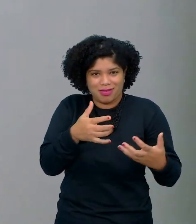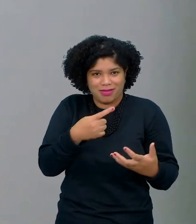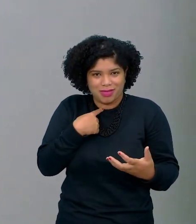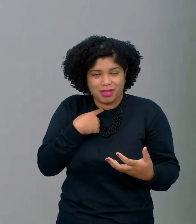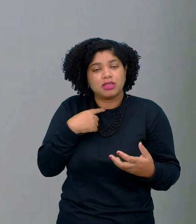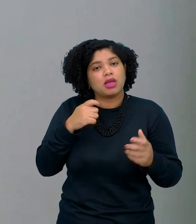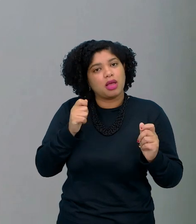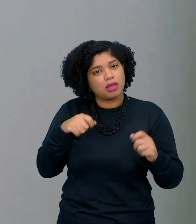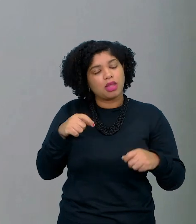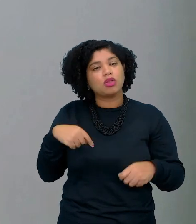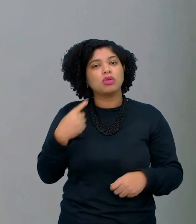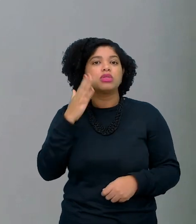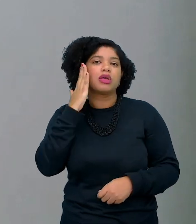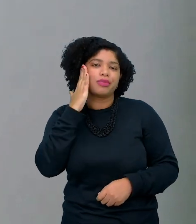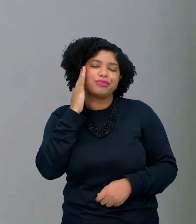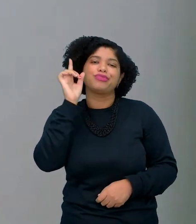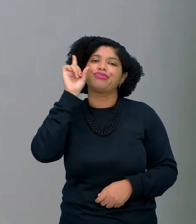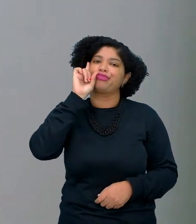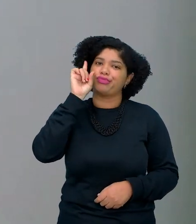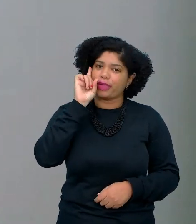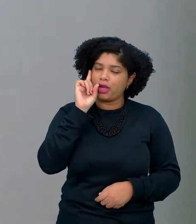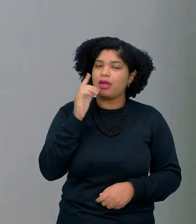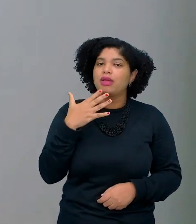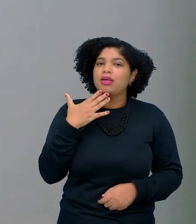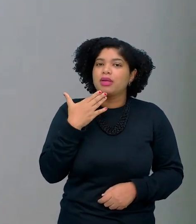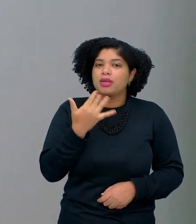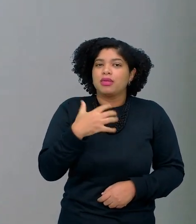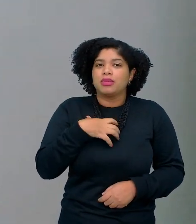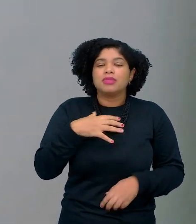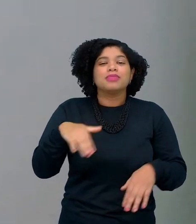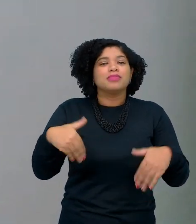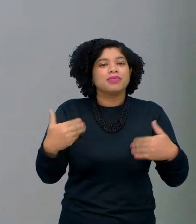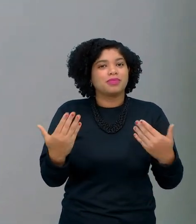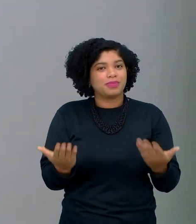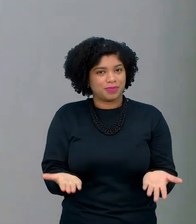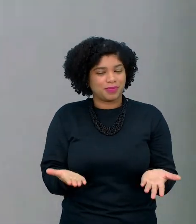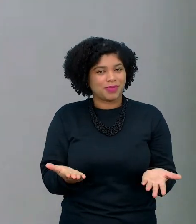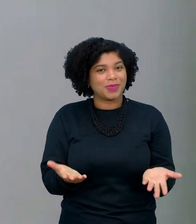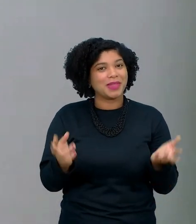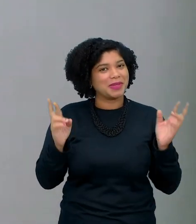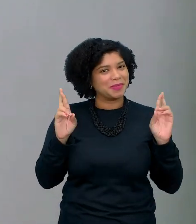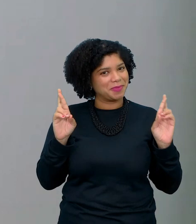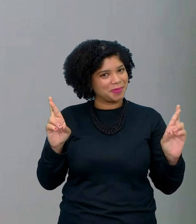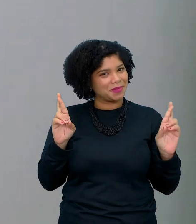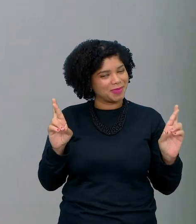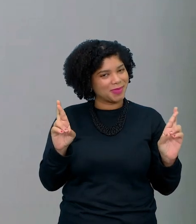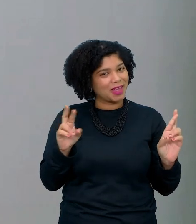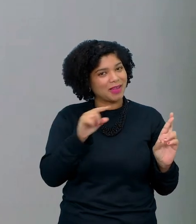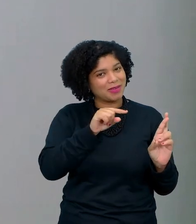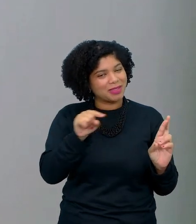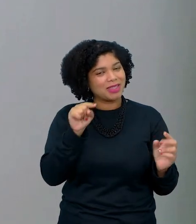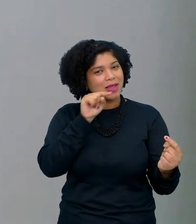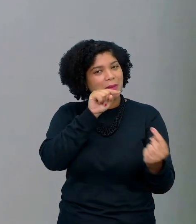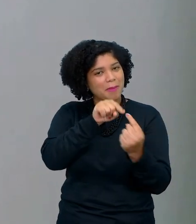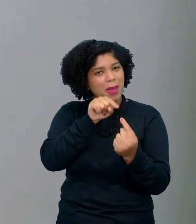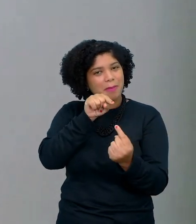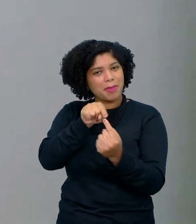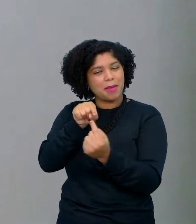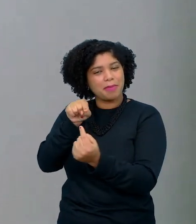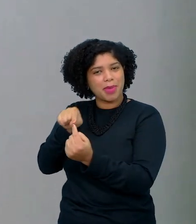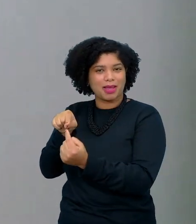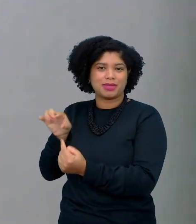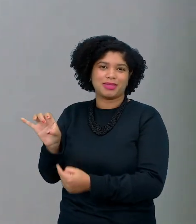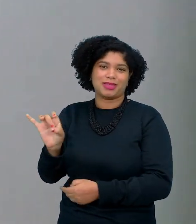gente sabe nosso dia a dia e qual que é a melhor forma, e eu espero que a melhor forma seja encaixada para